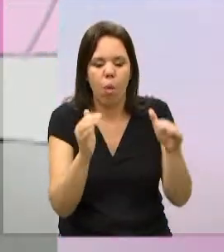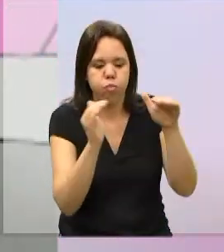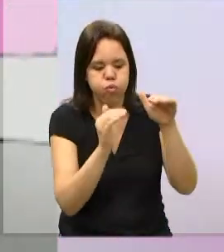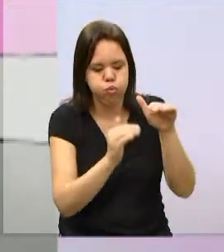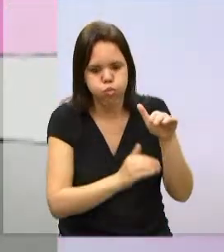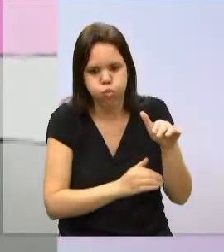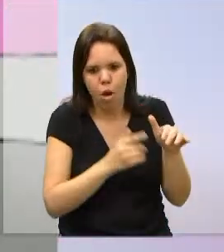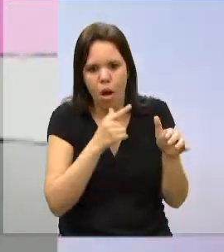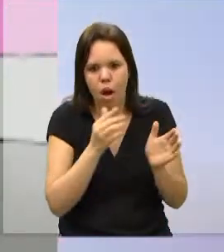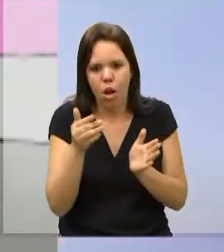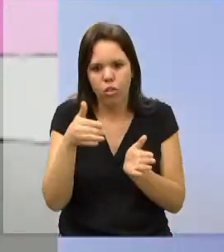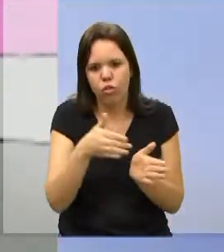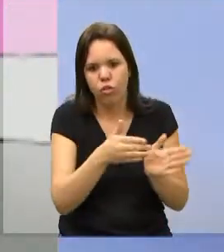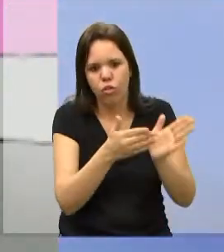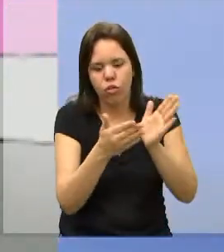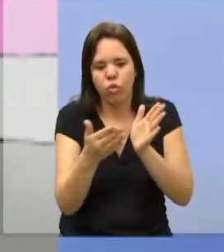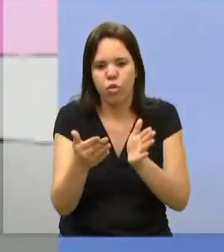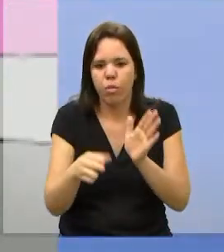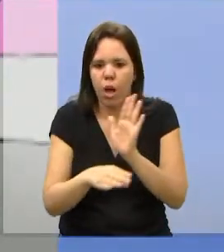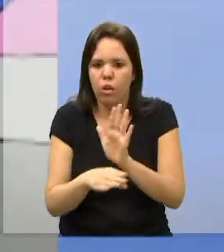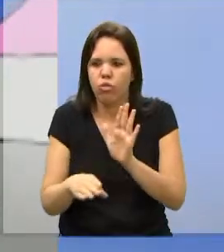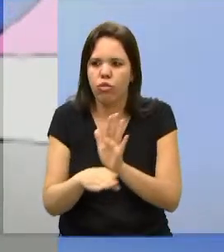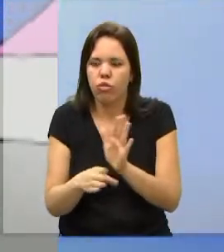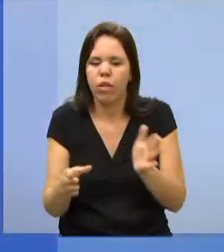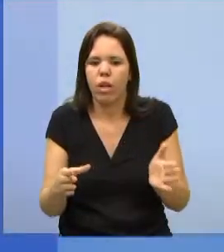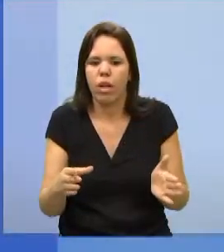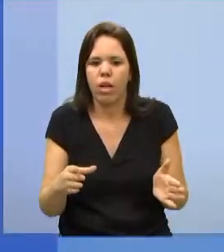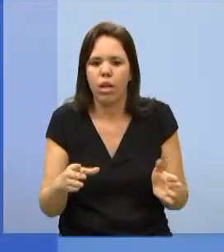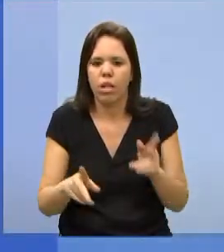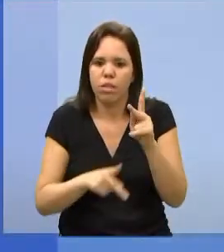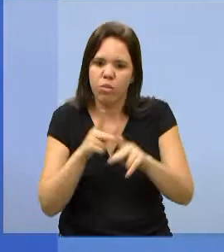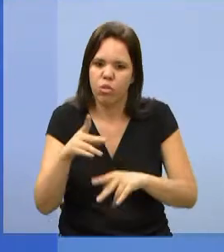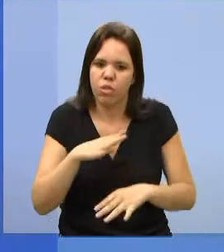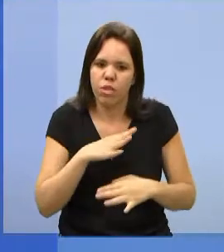do rio para o uso da população da cidade.